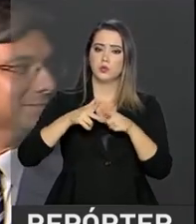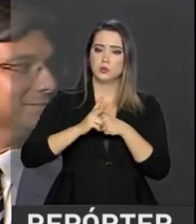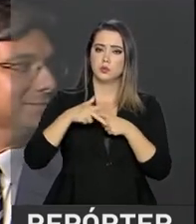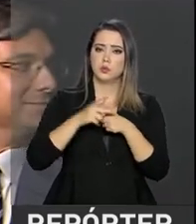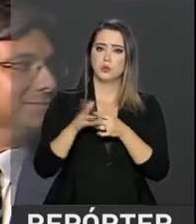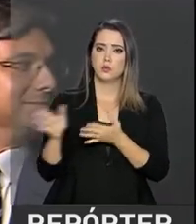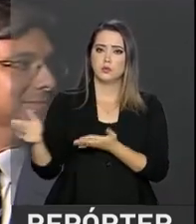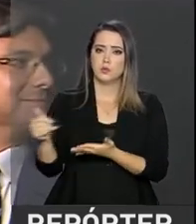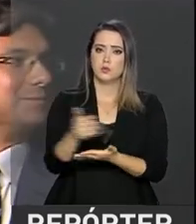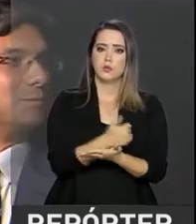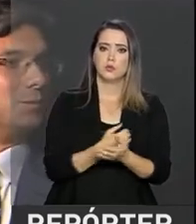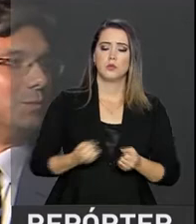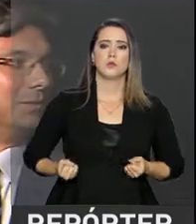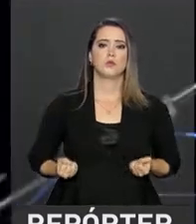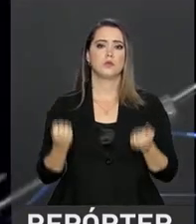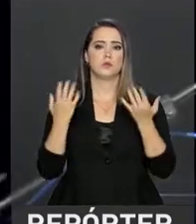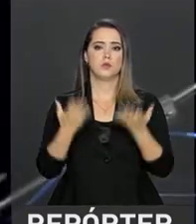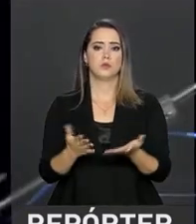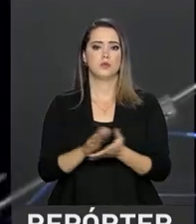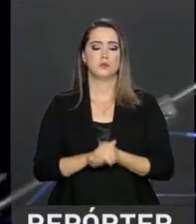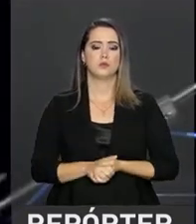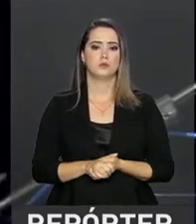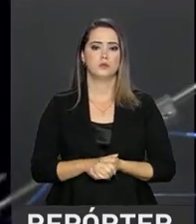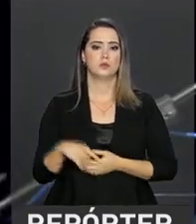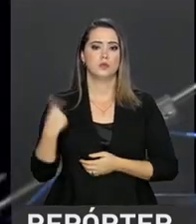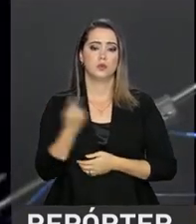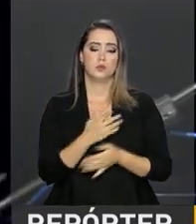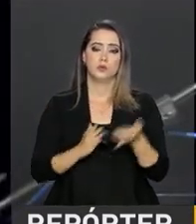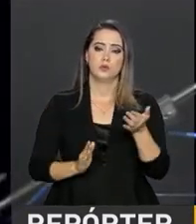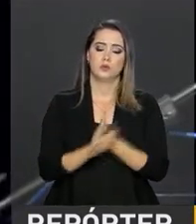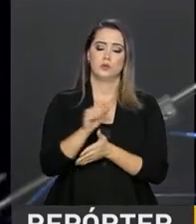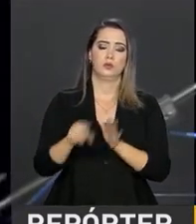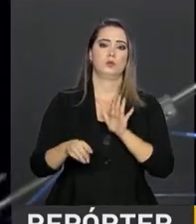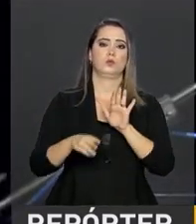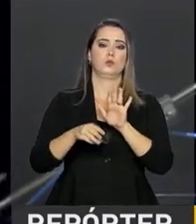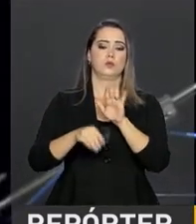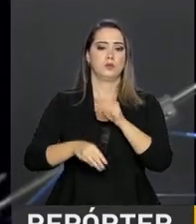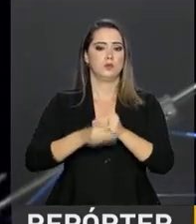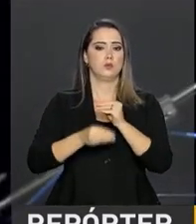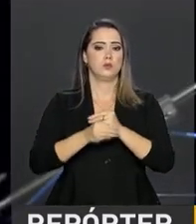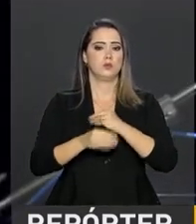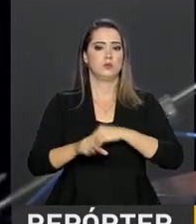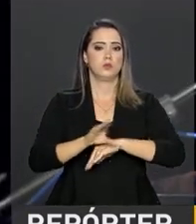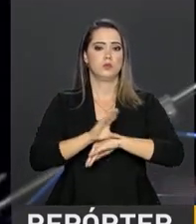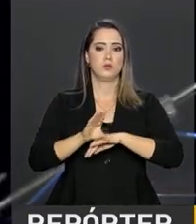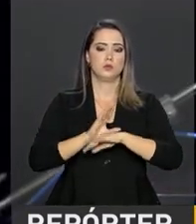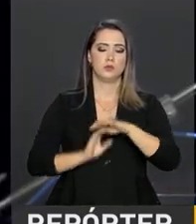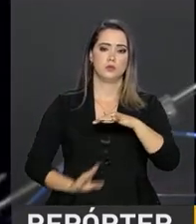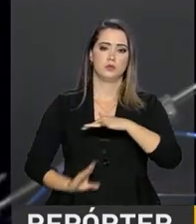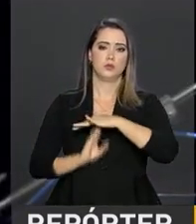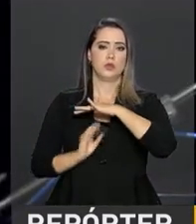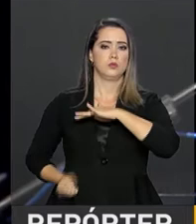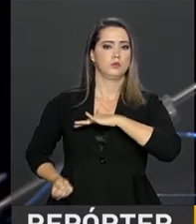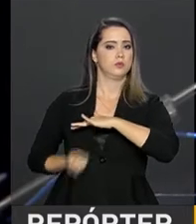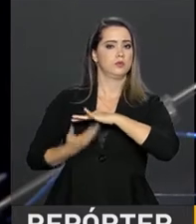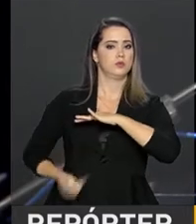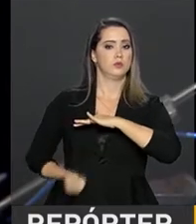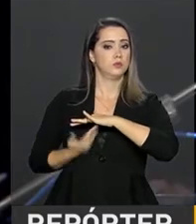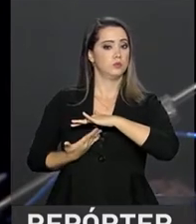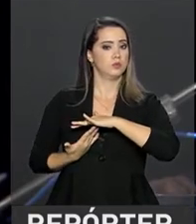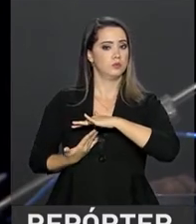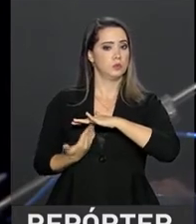receitas e despesas aprovamos a minha consulta ao quinto crescimento da despesa a inflação do ano anterior